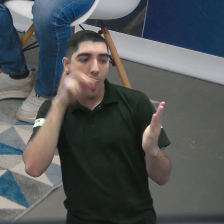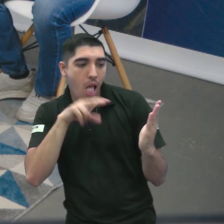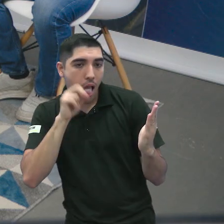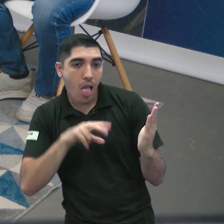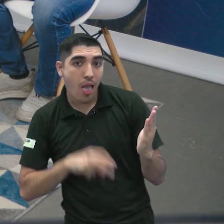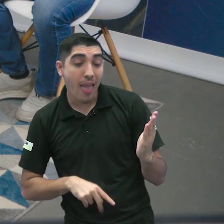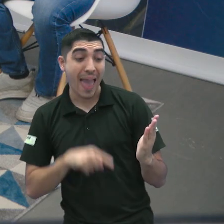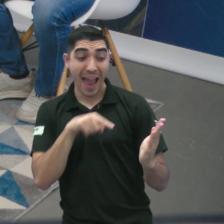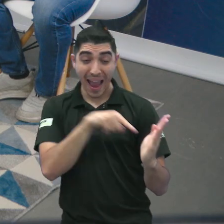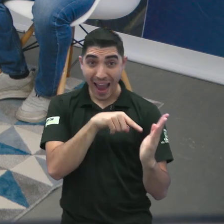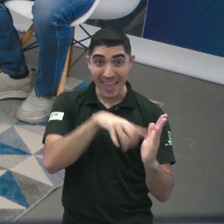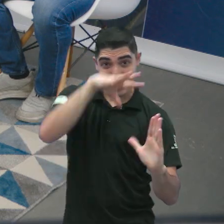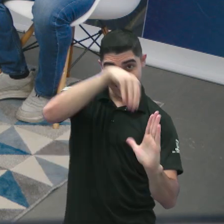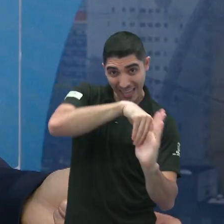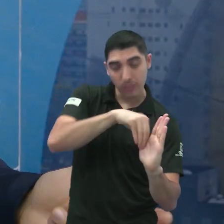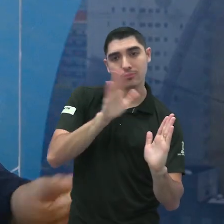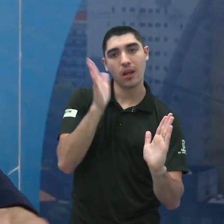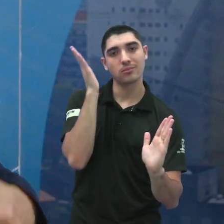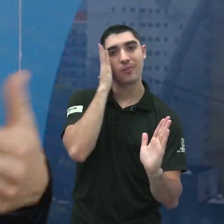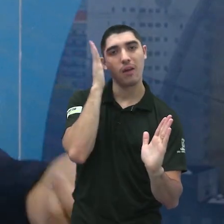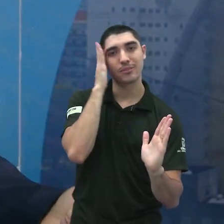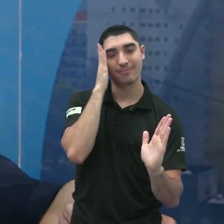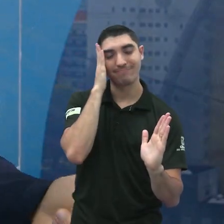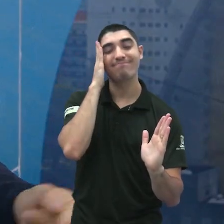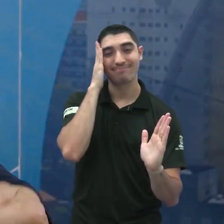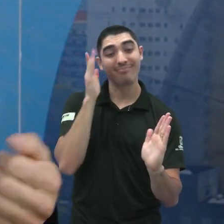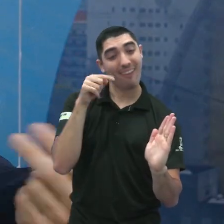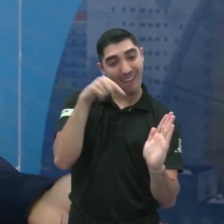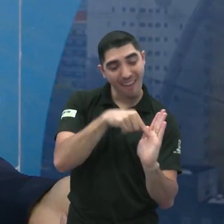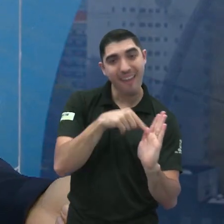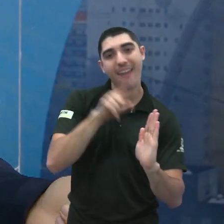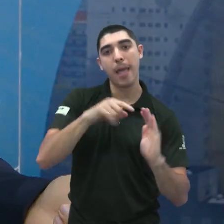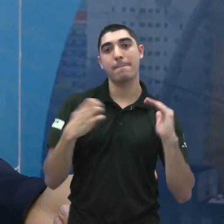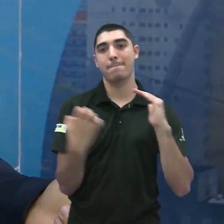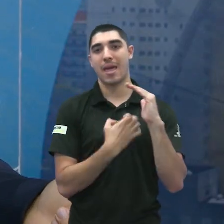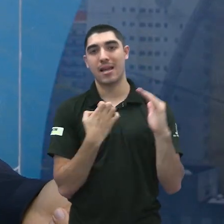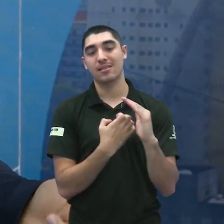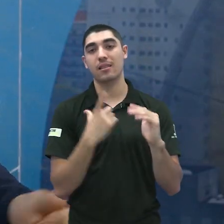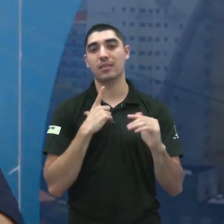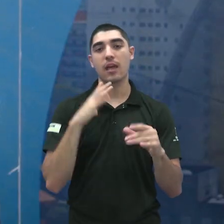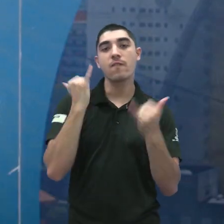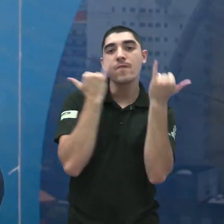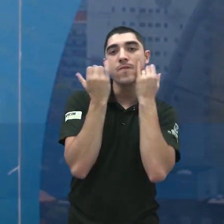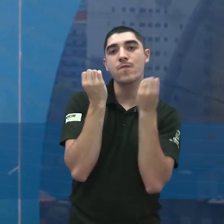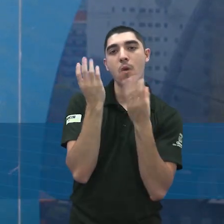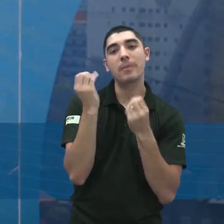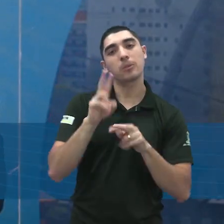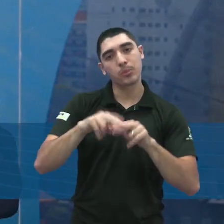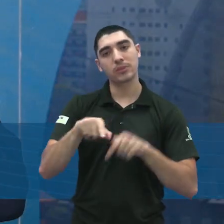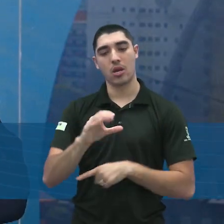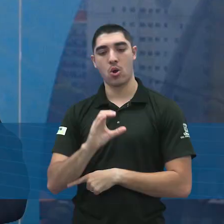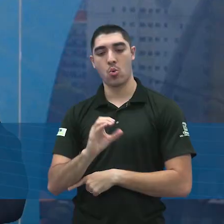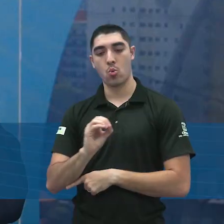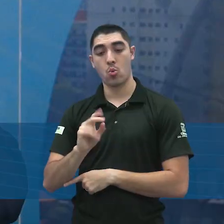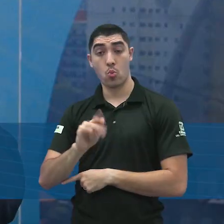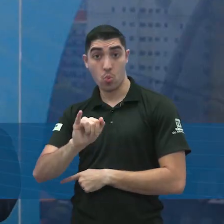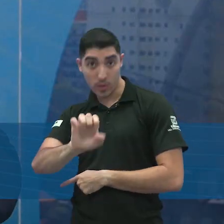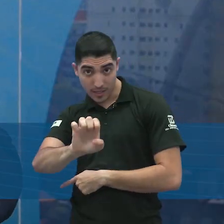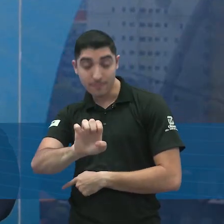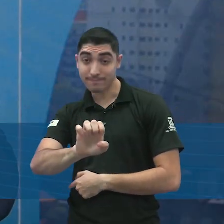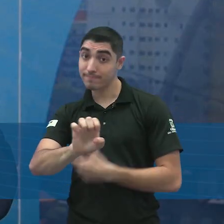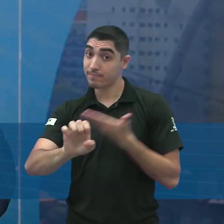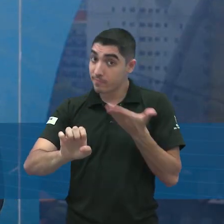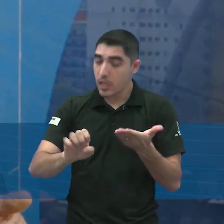você nem cogitava, né? Conhecia ou cogitava consumir, né? Então, eu acho que isso vai ser talvez